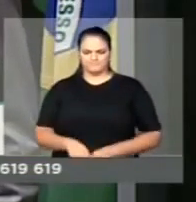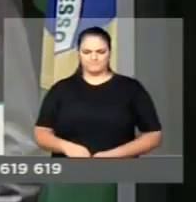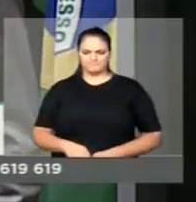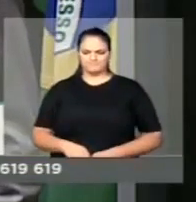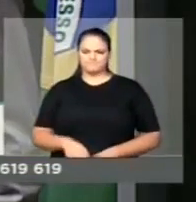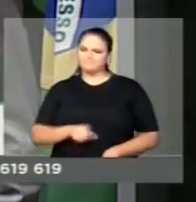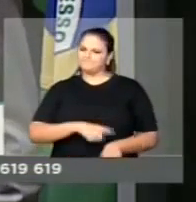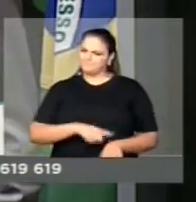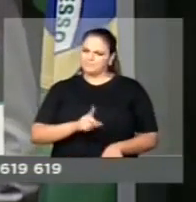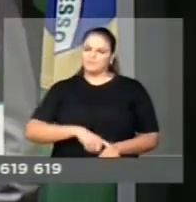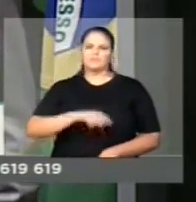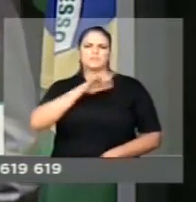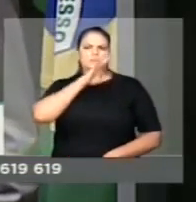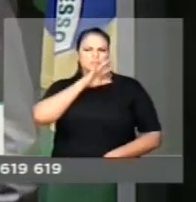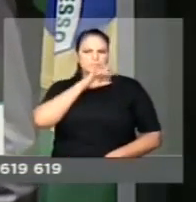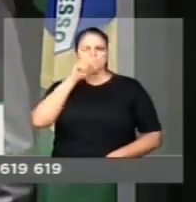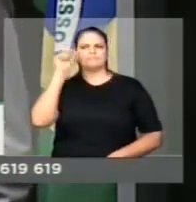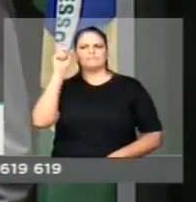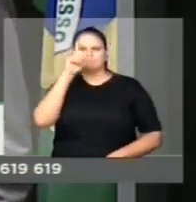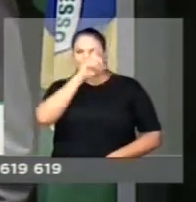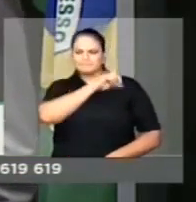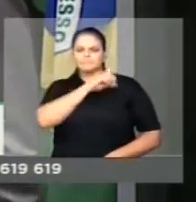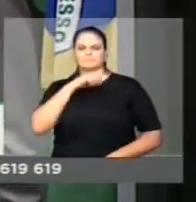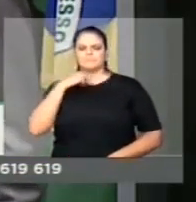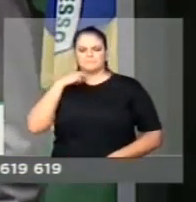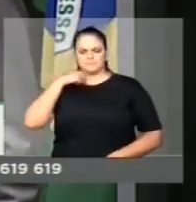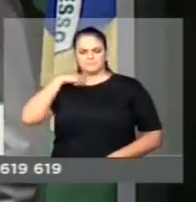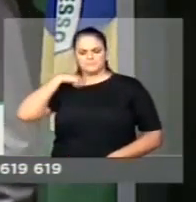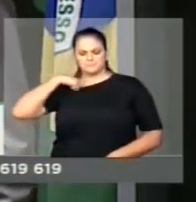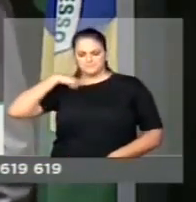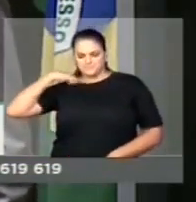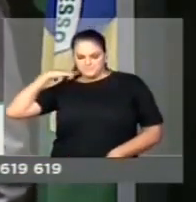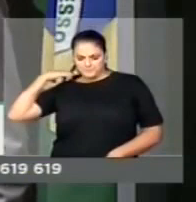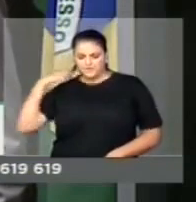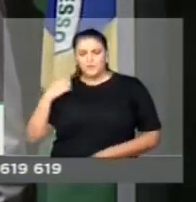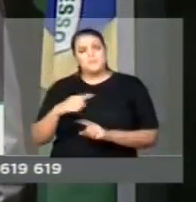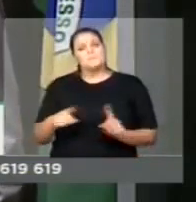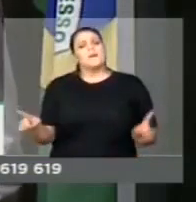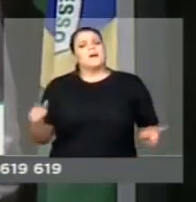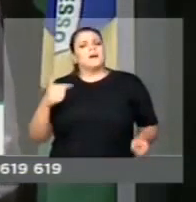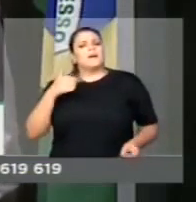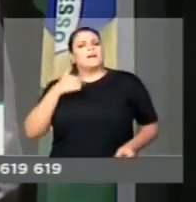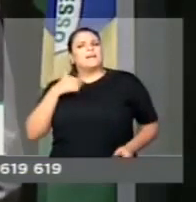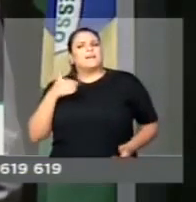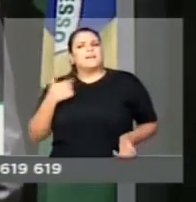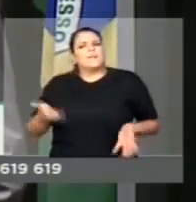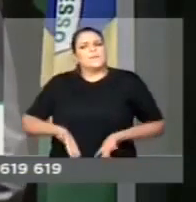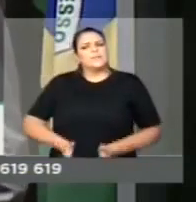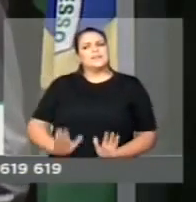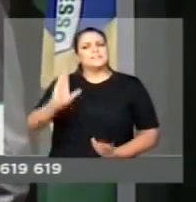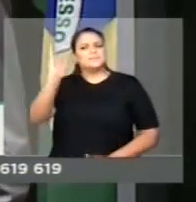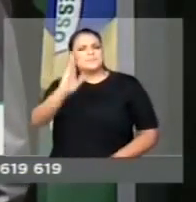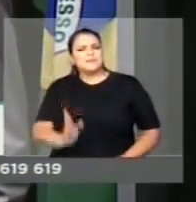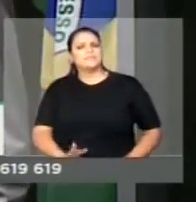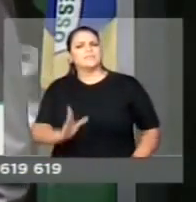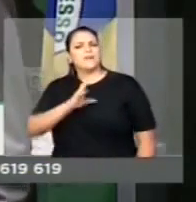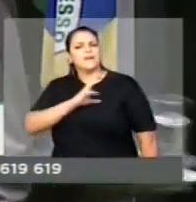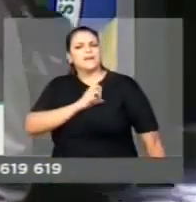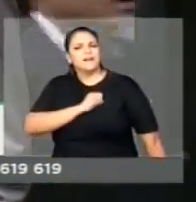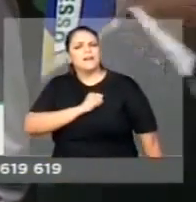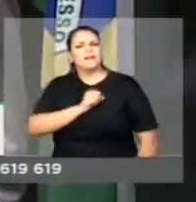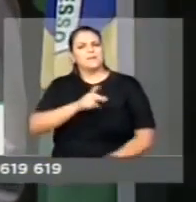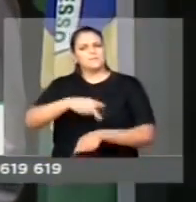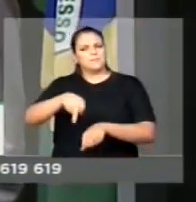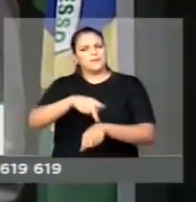possível. Mas, como brasileiro positivista, temos que olhar para frente